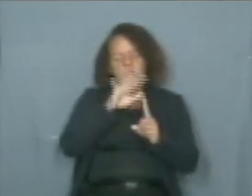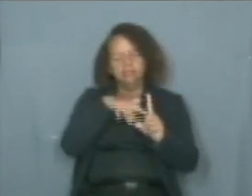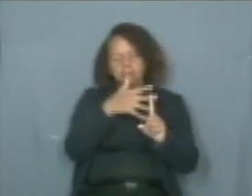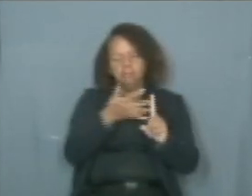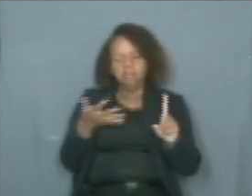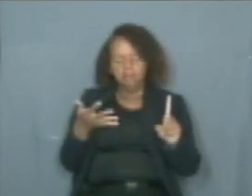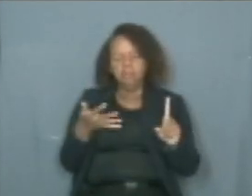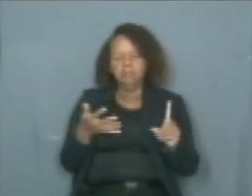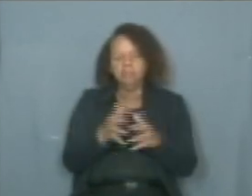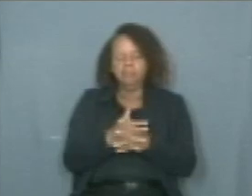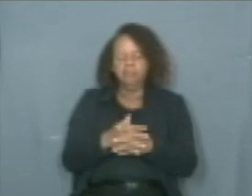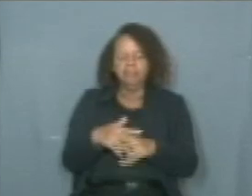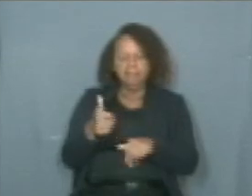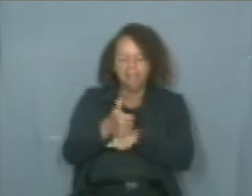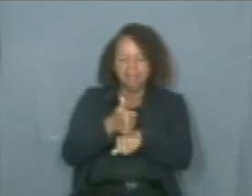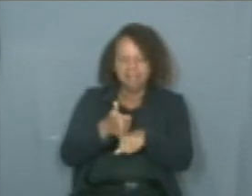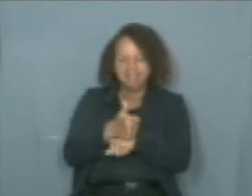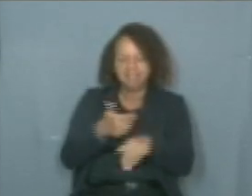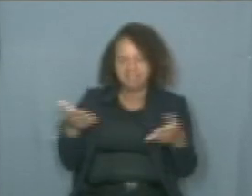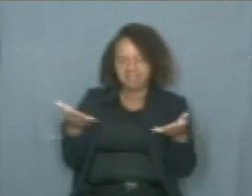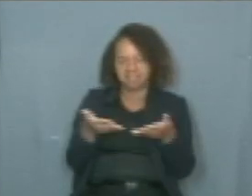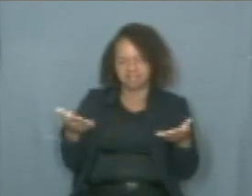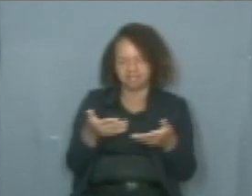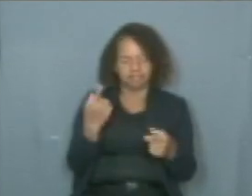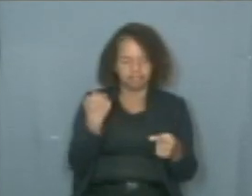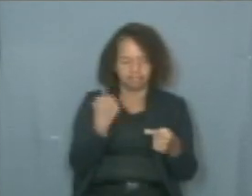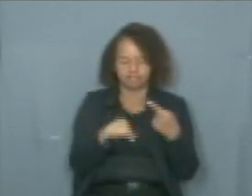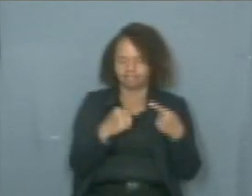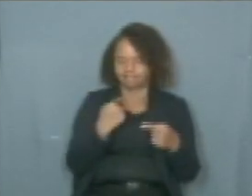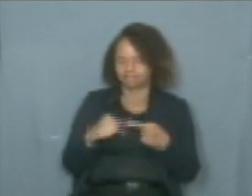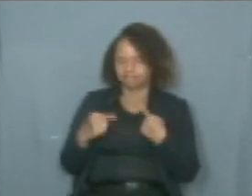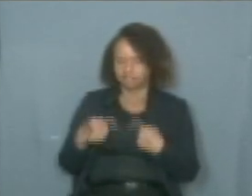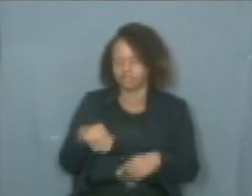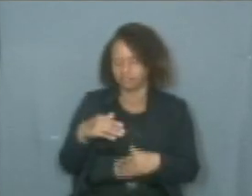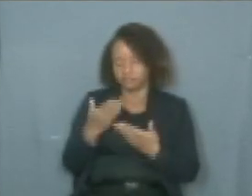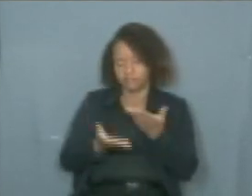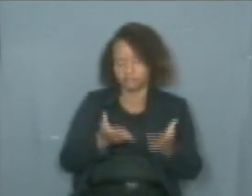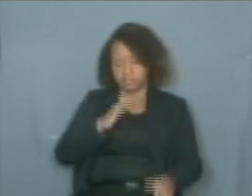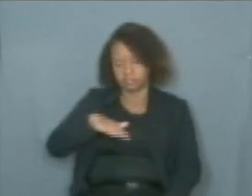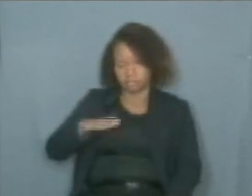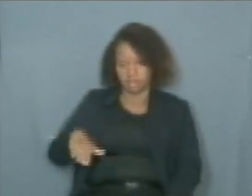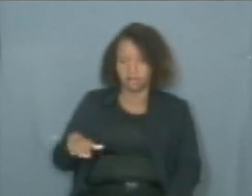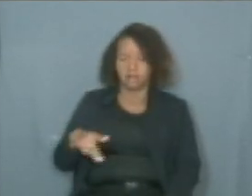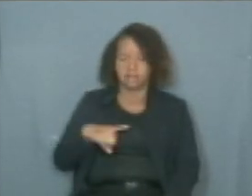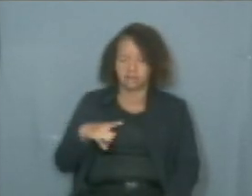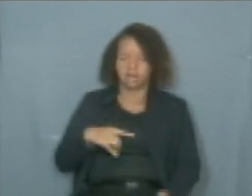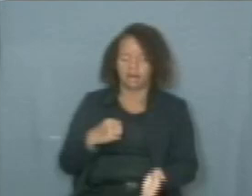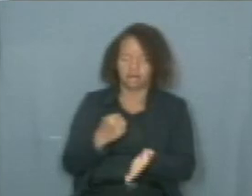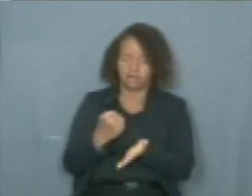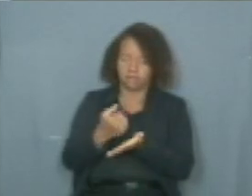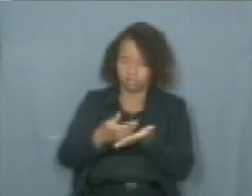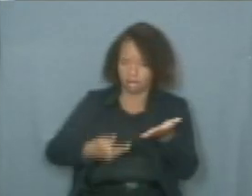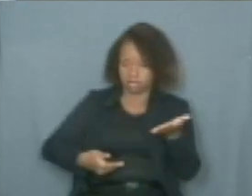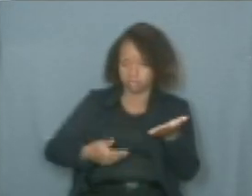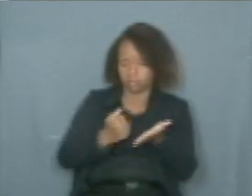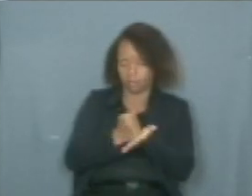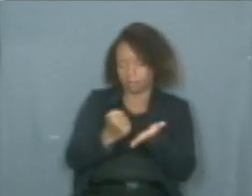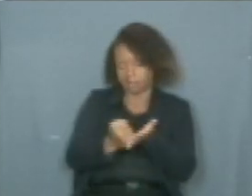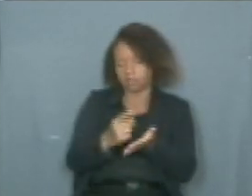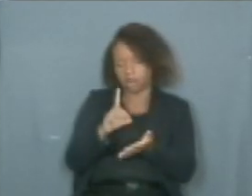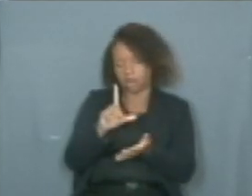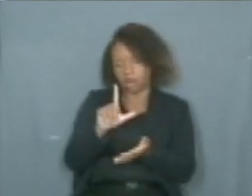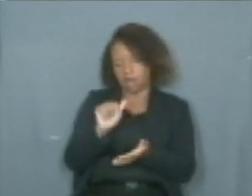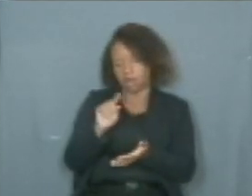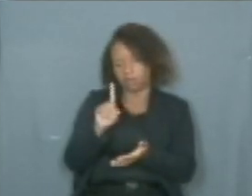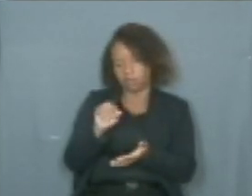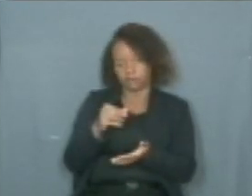homenagem, os profissionais que hoje recusam atendimento a uma criança porque ela é laudada como autista, e, infelizmente, isso tem